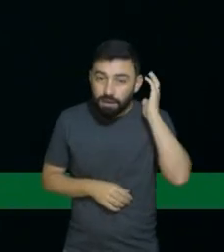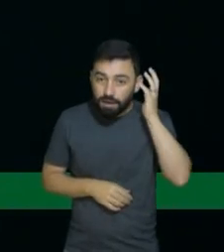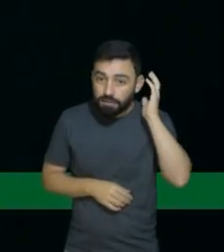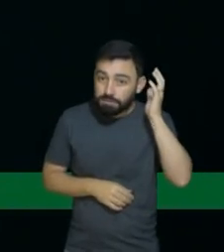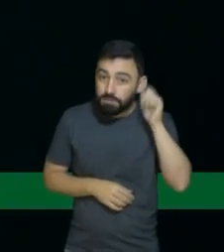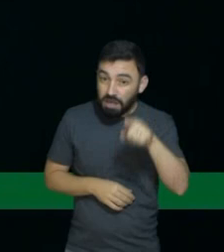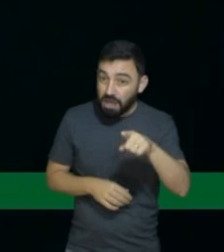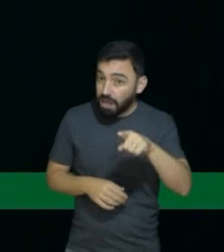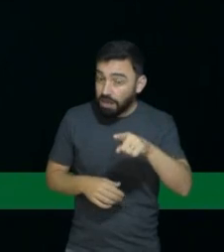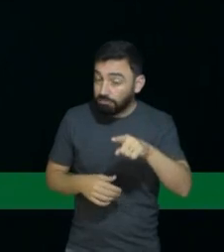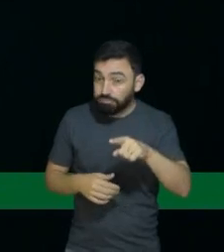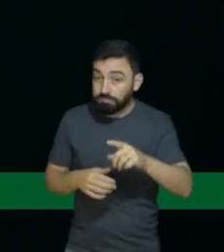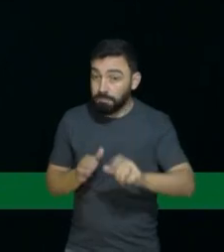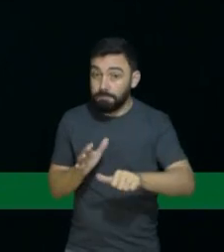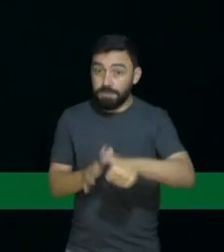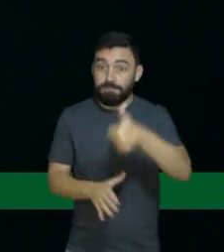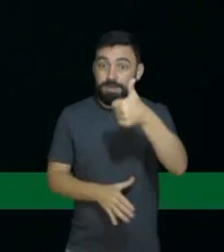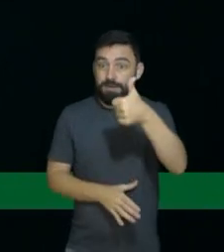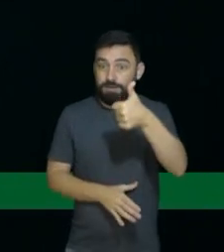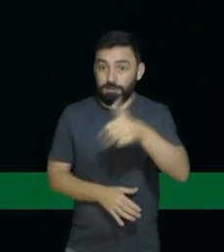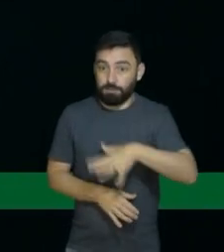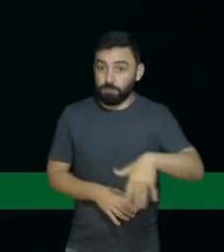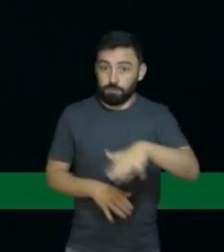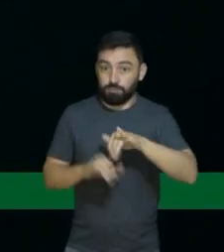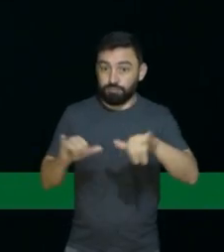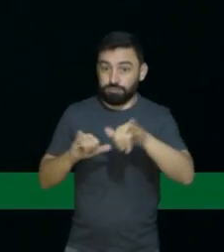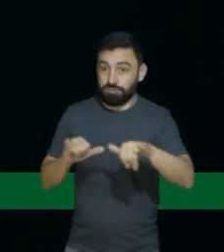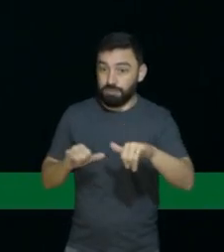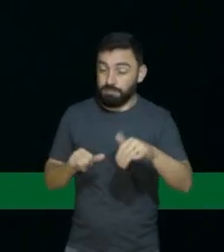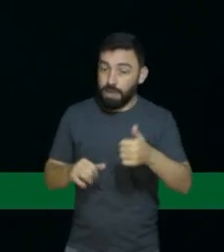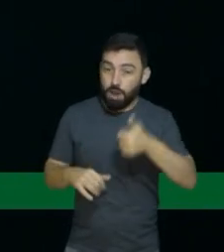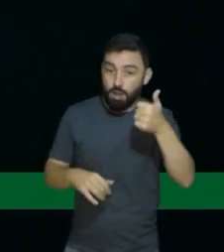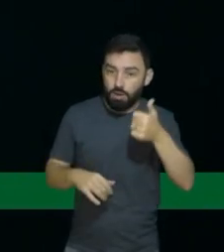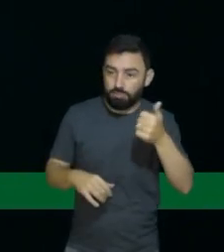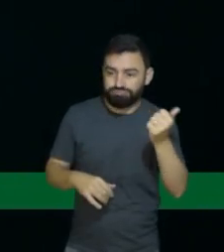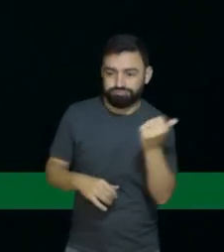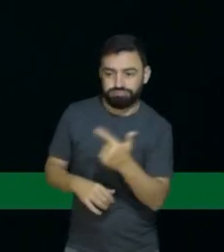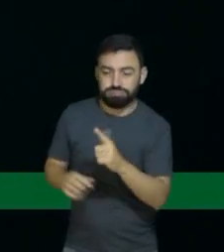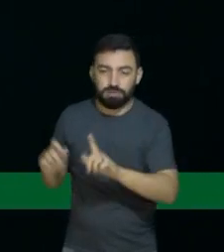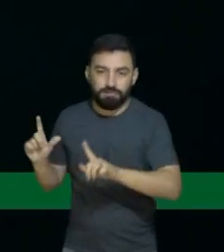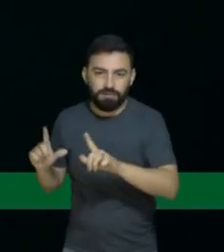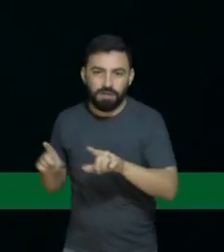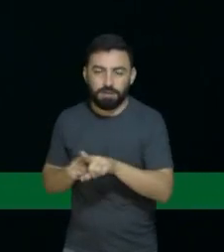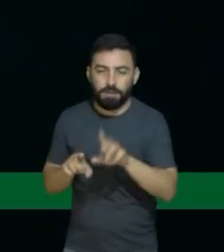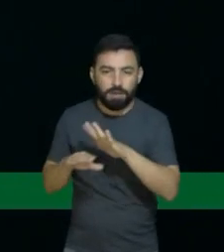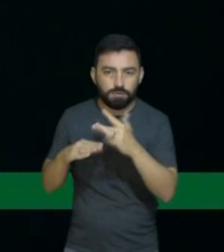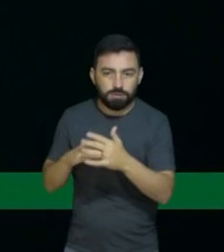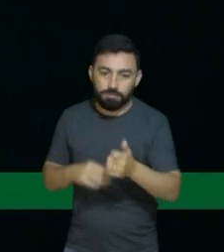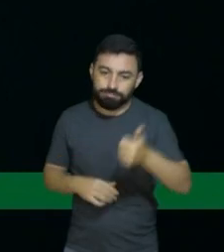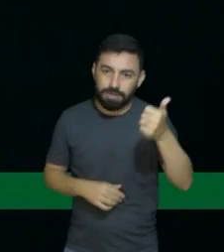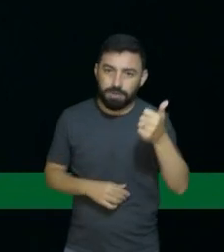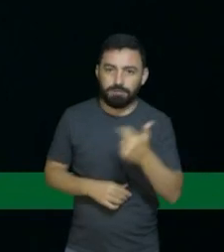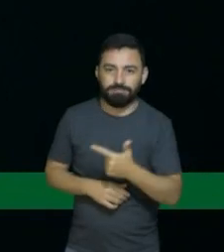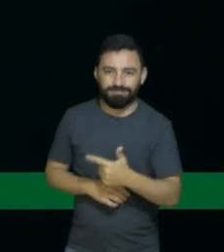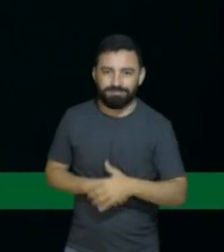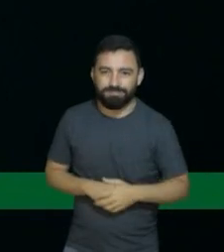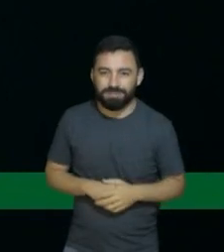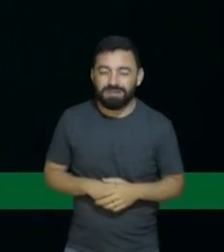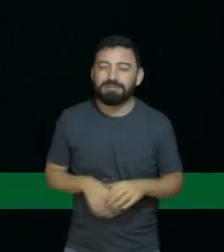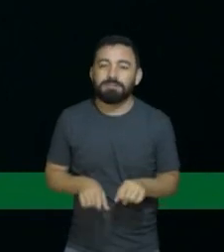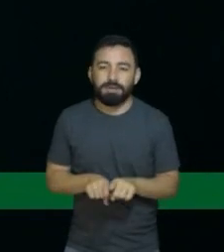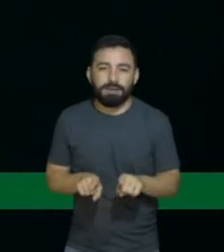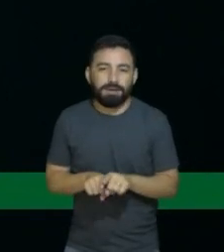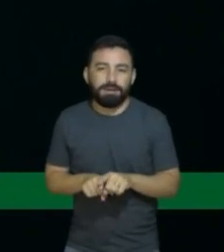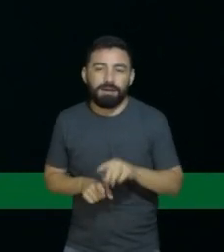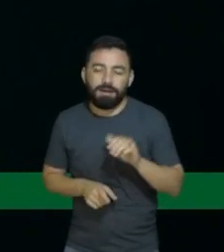é líder de audiência né ele bate a TV ele bate a rede social então de coração em nome da caert também